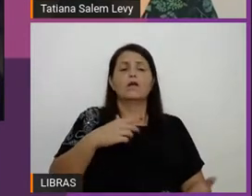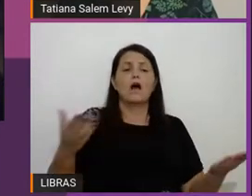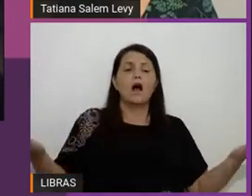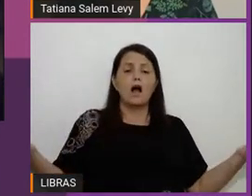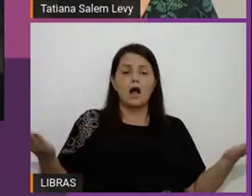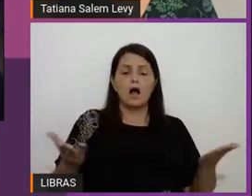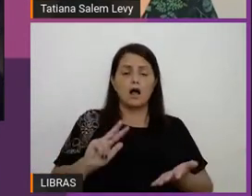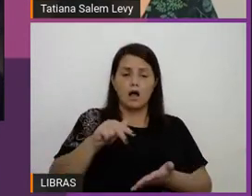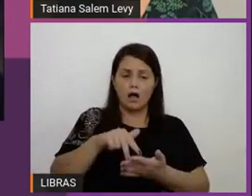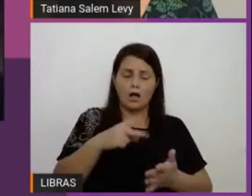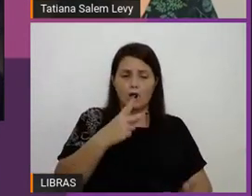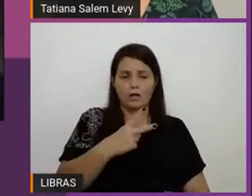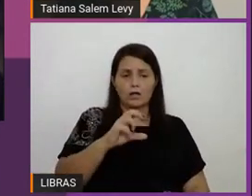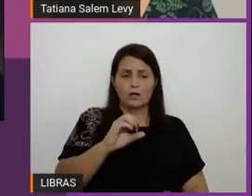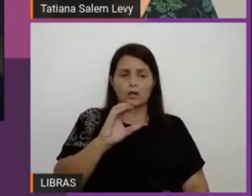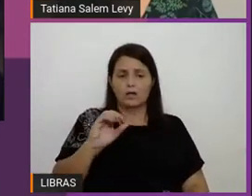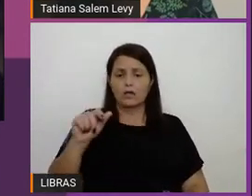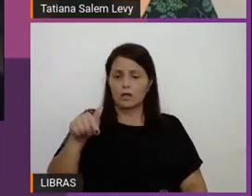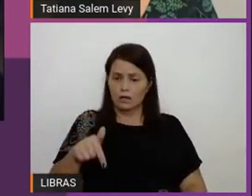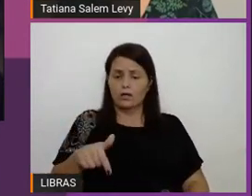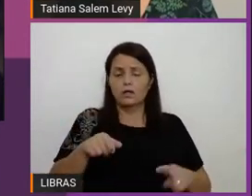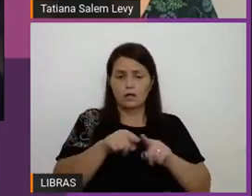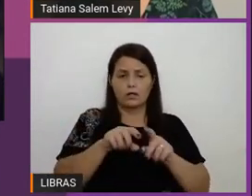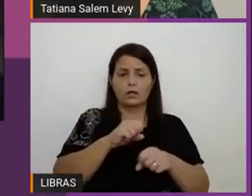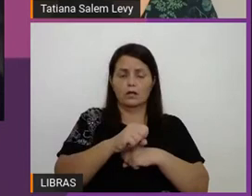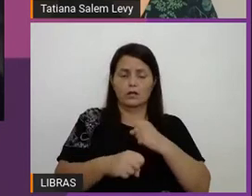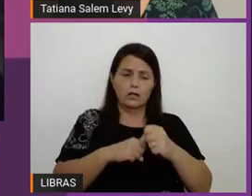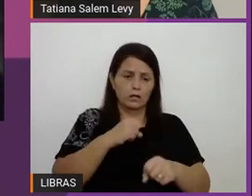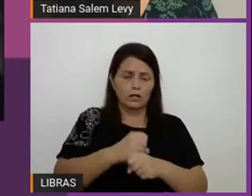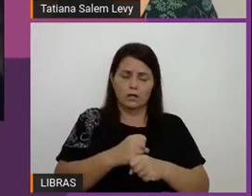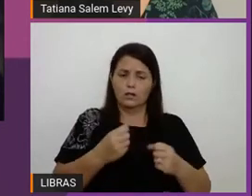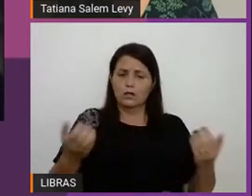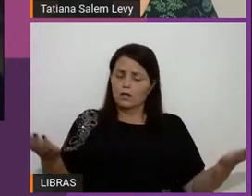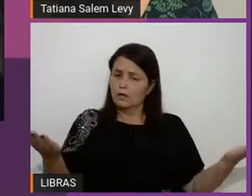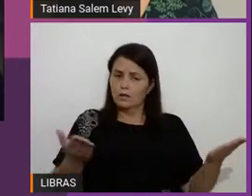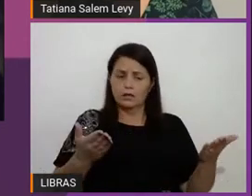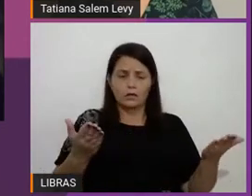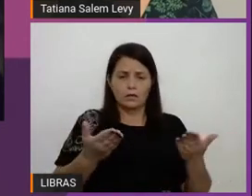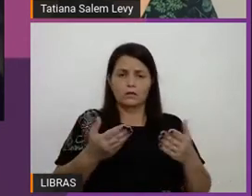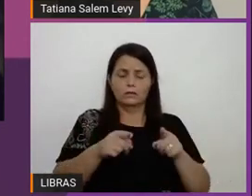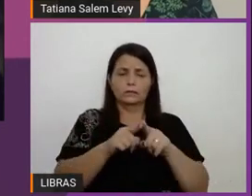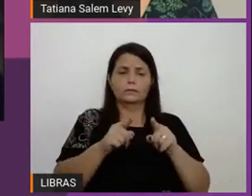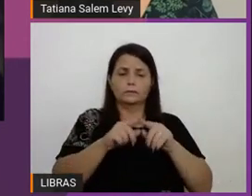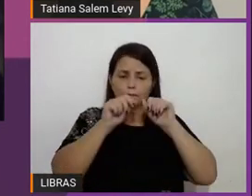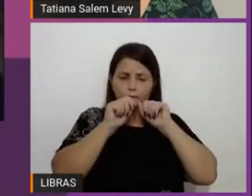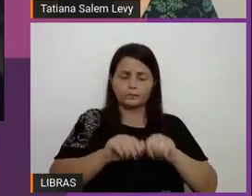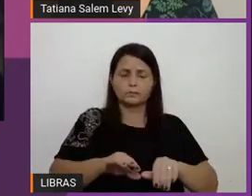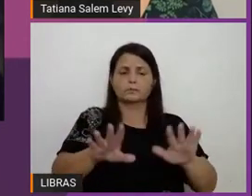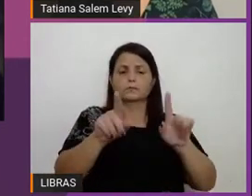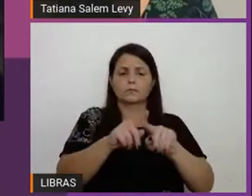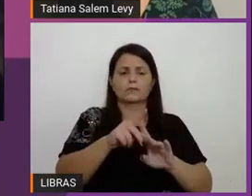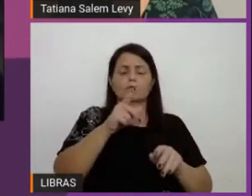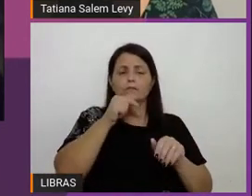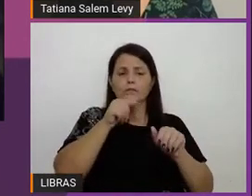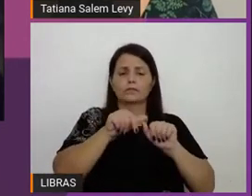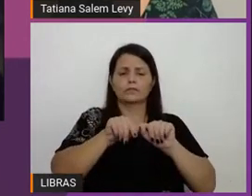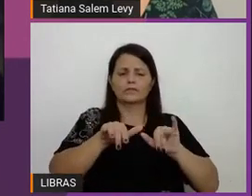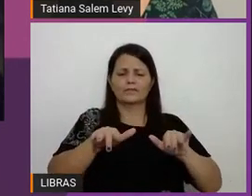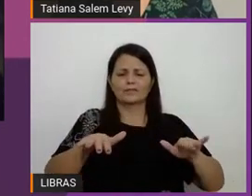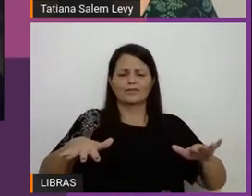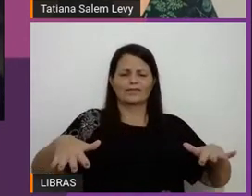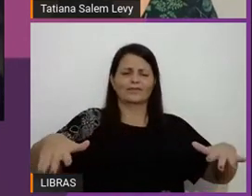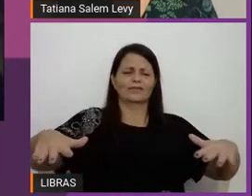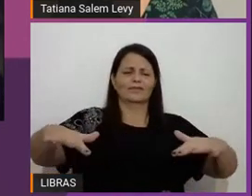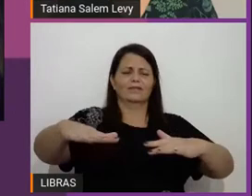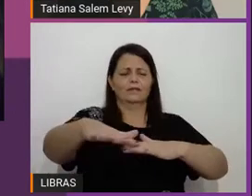agora em 2007 do motor Aqui está a expansão brutal das águas que afundaram